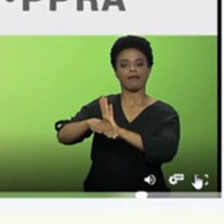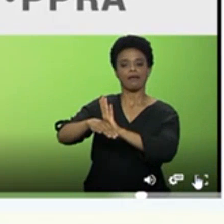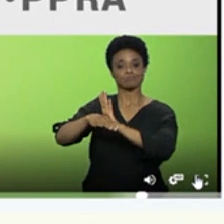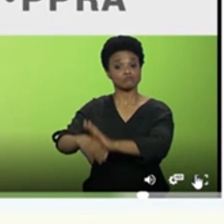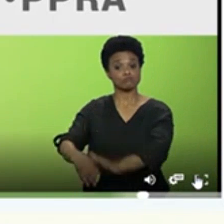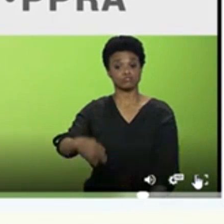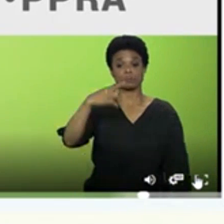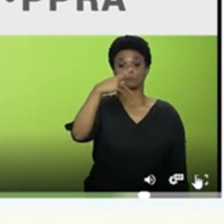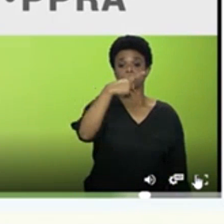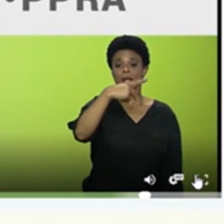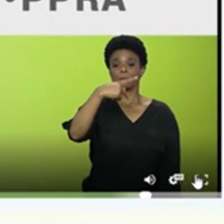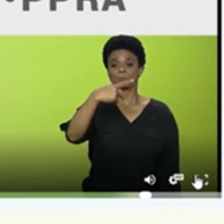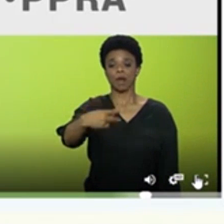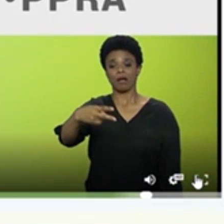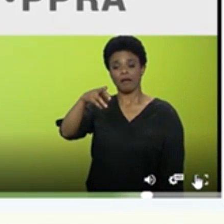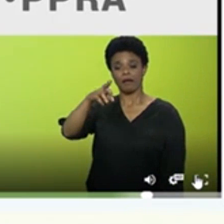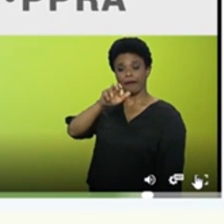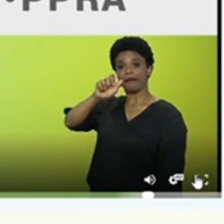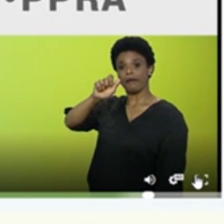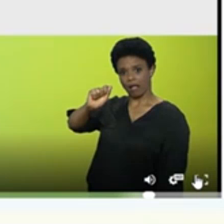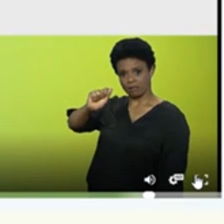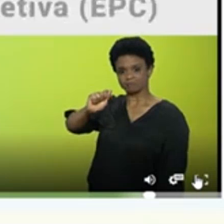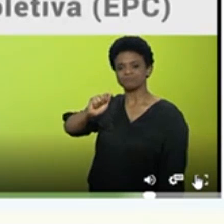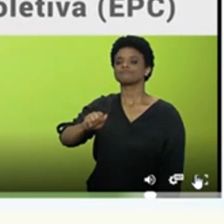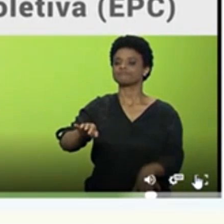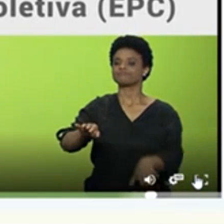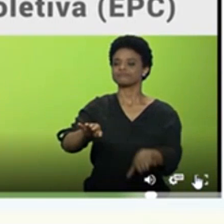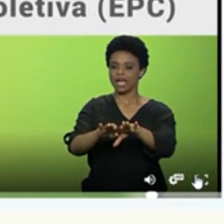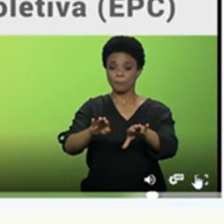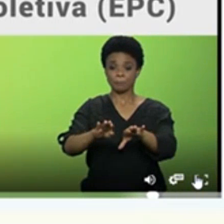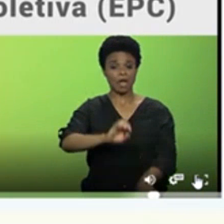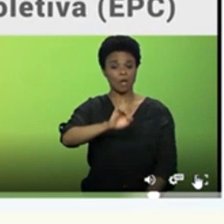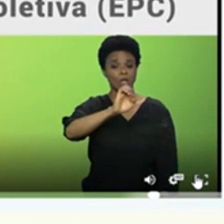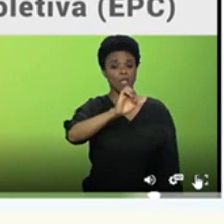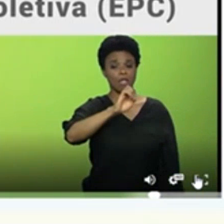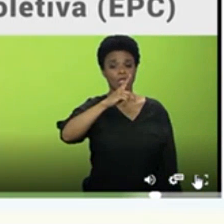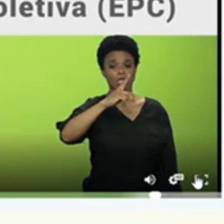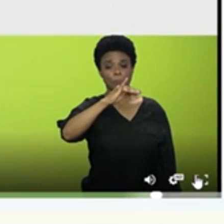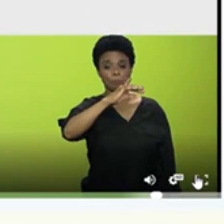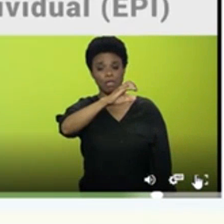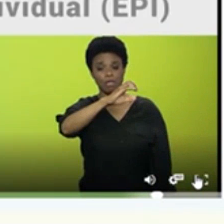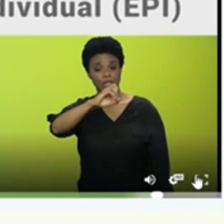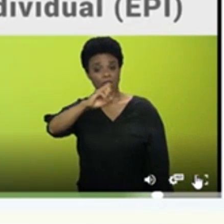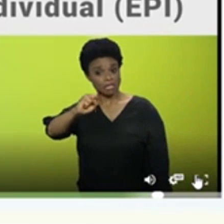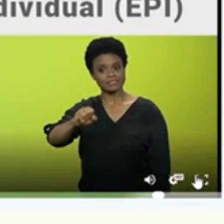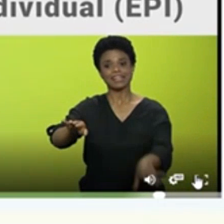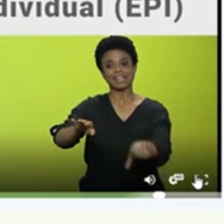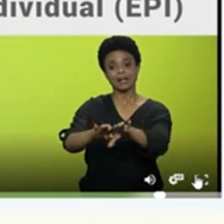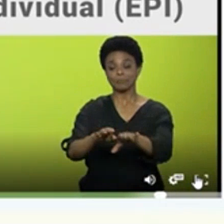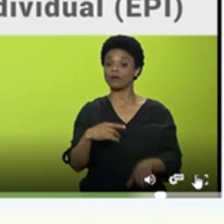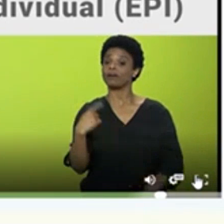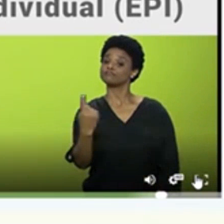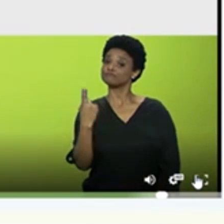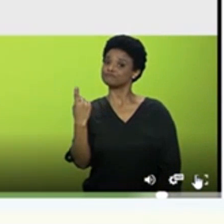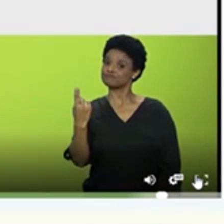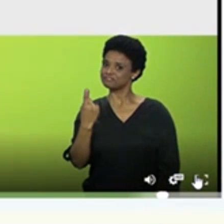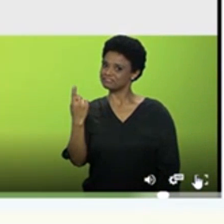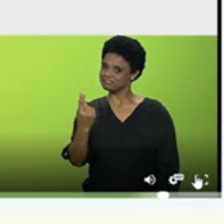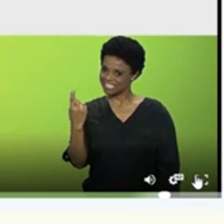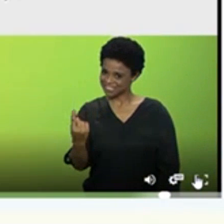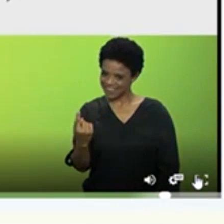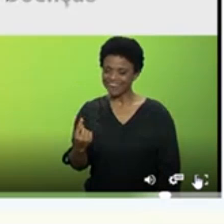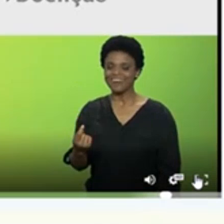Acidentes, o Programa de Prevenção de Riscos Ambientais e o uso de equipamentos de proteção coletiva e individual são